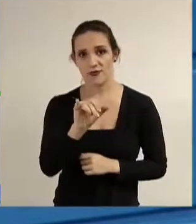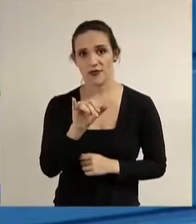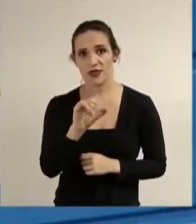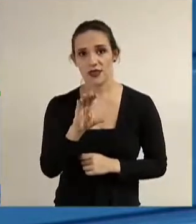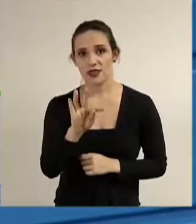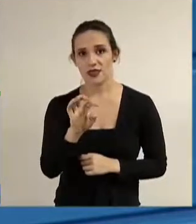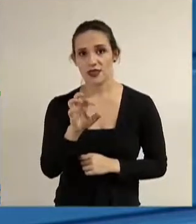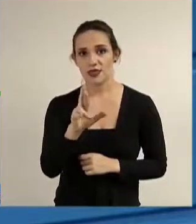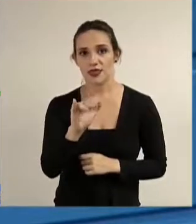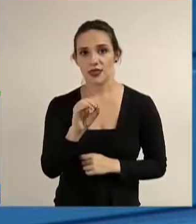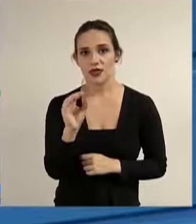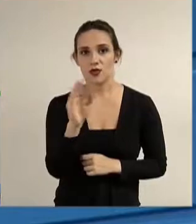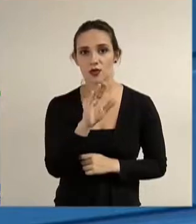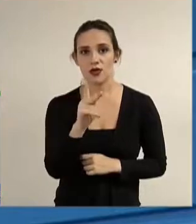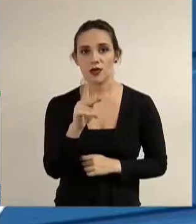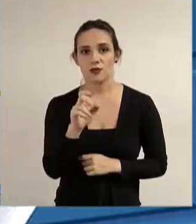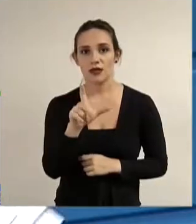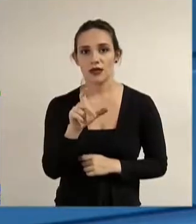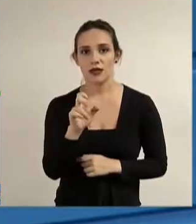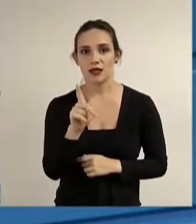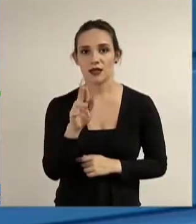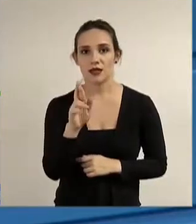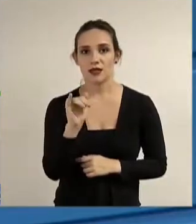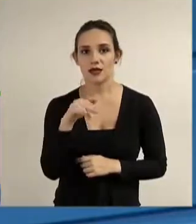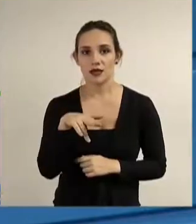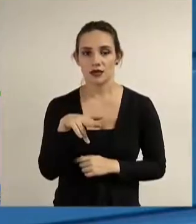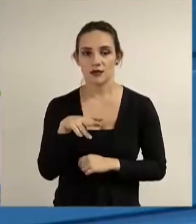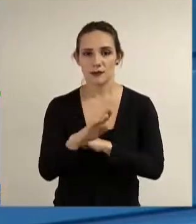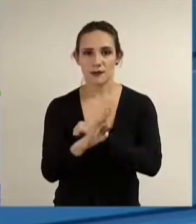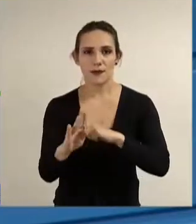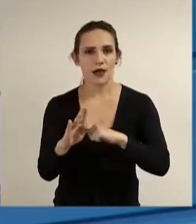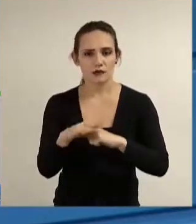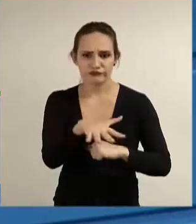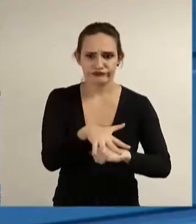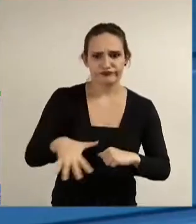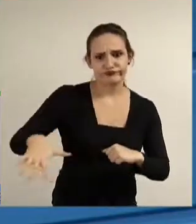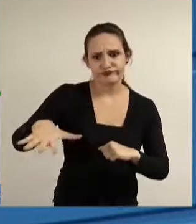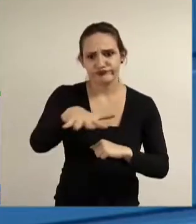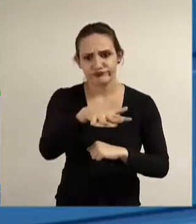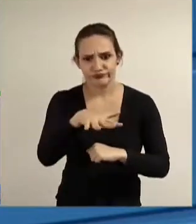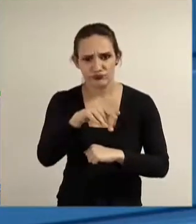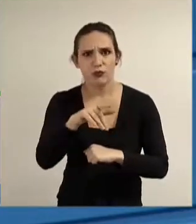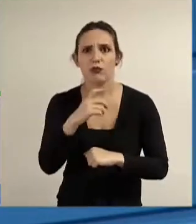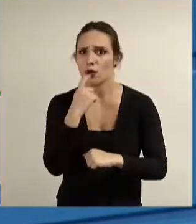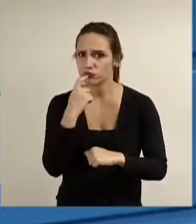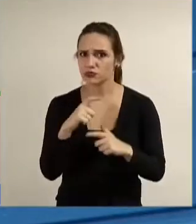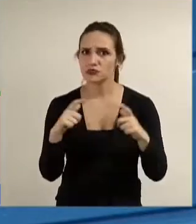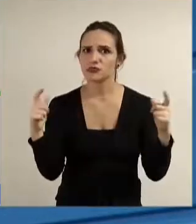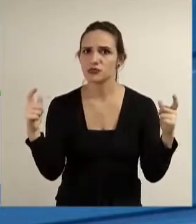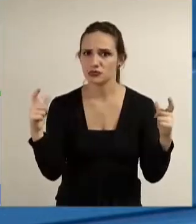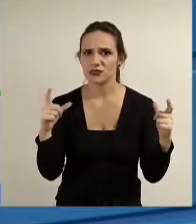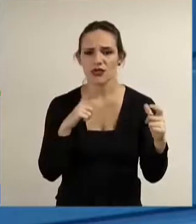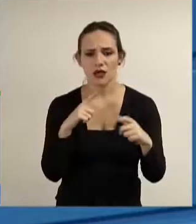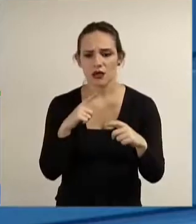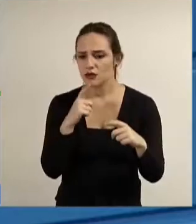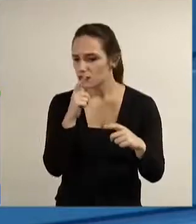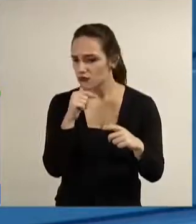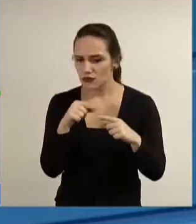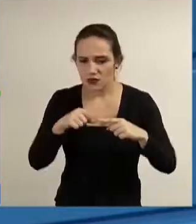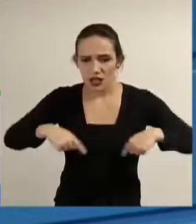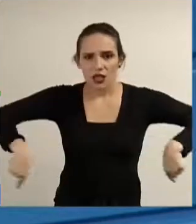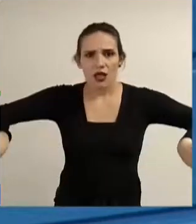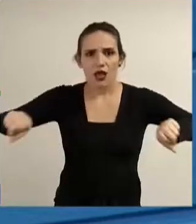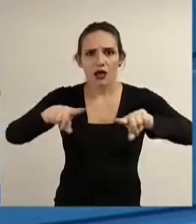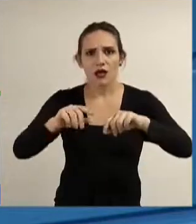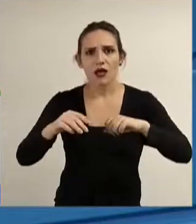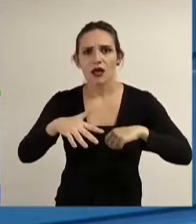localizado no Jardim Novo Horizonte, portanto, atende toda uma área ali de Dourados, do Parque do Lago, da região do Grande